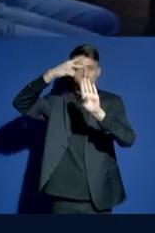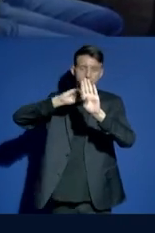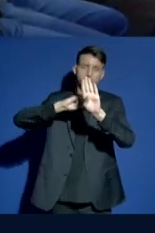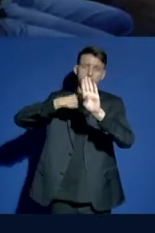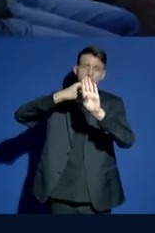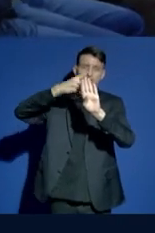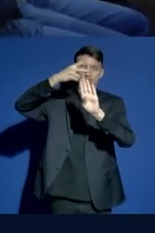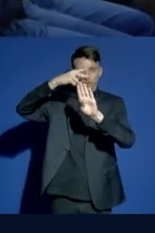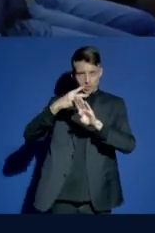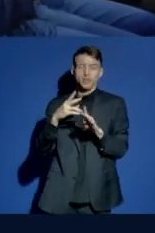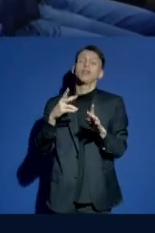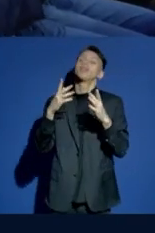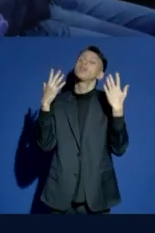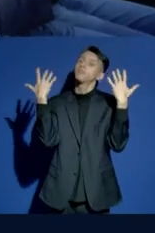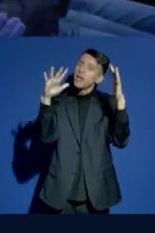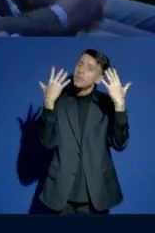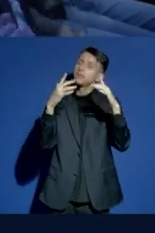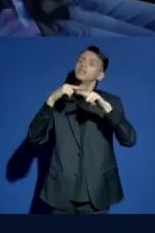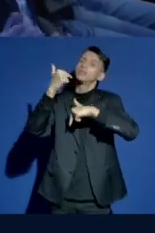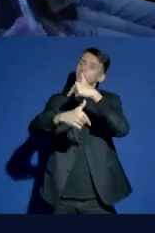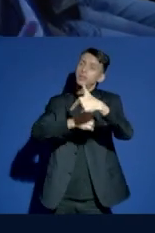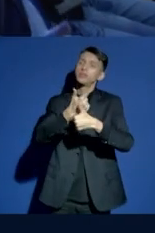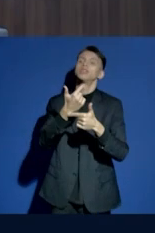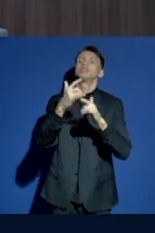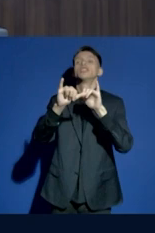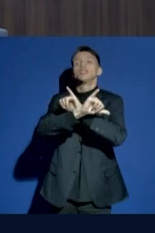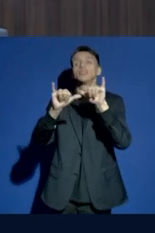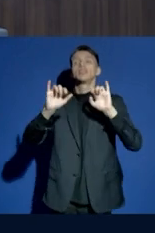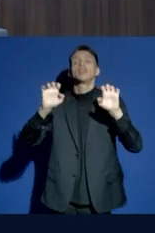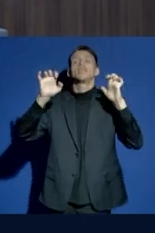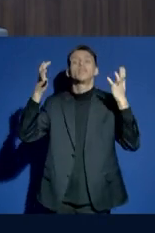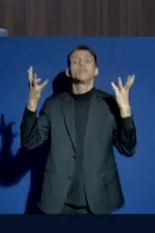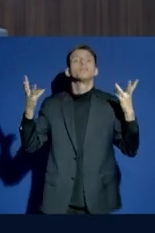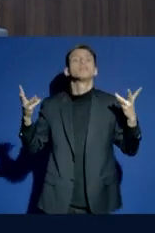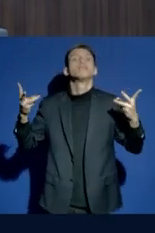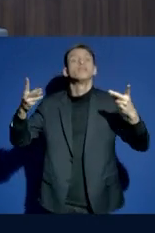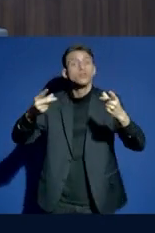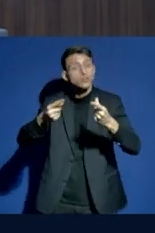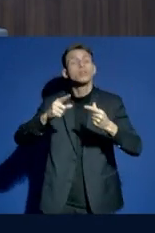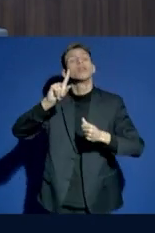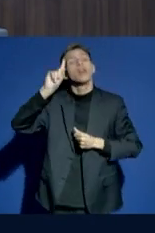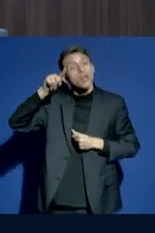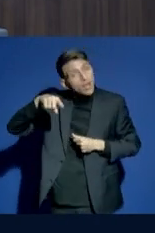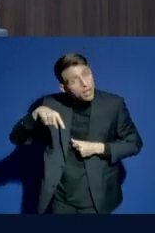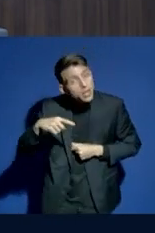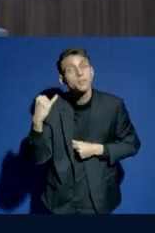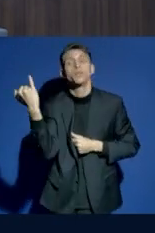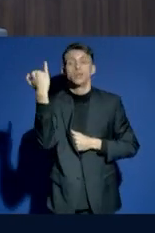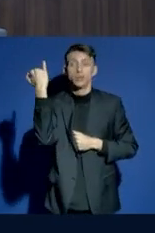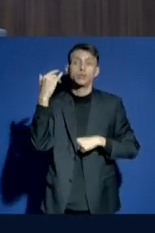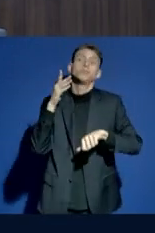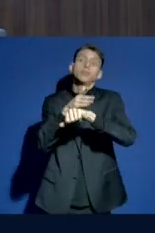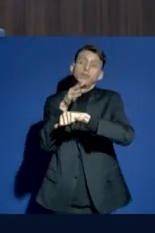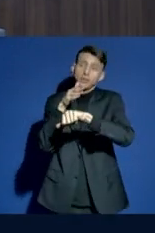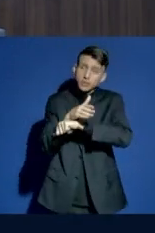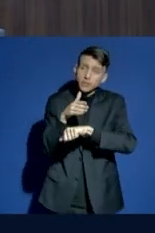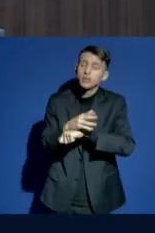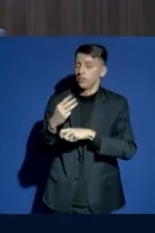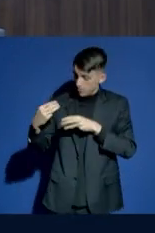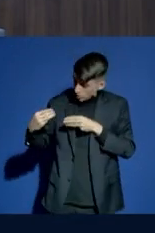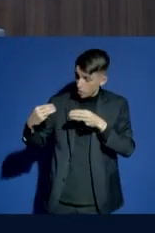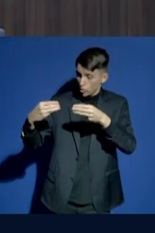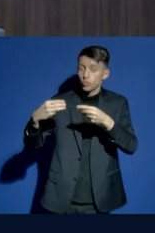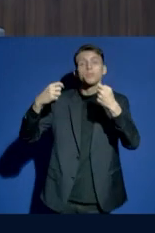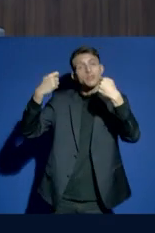Parabéns ao BTG E mais uma vez destacar que eventos como Esses são imprescindíveis de ter a participação dos